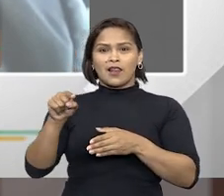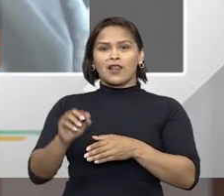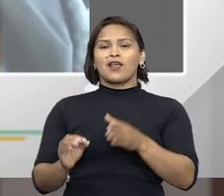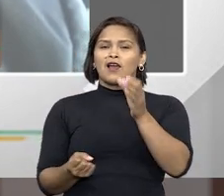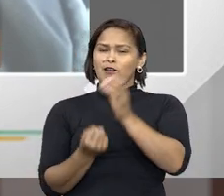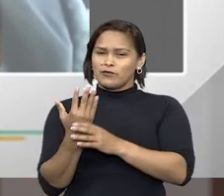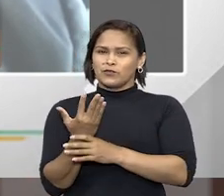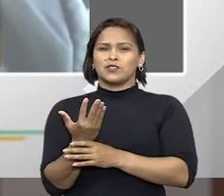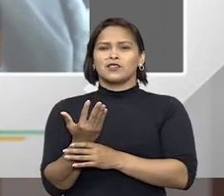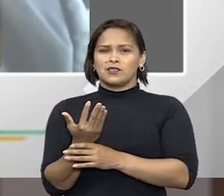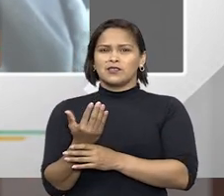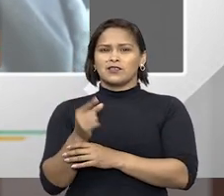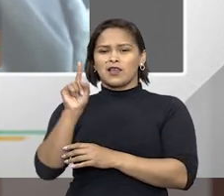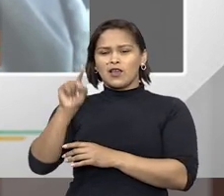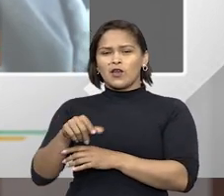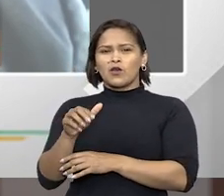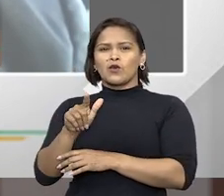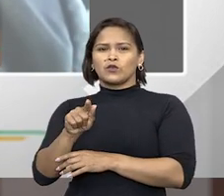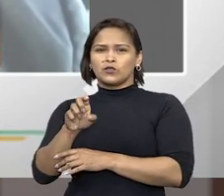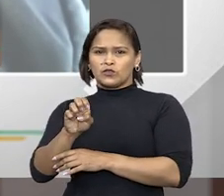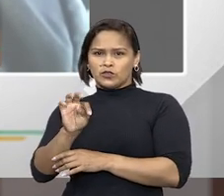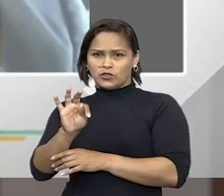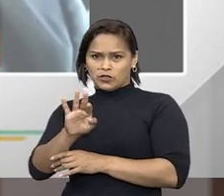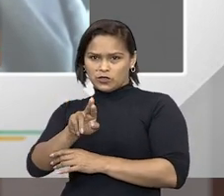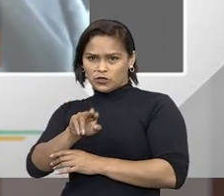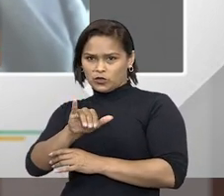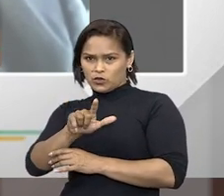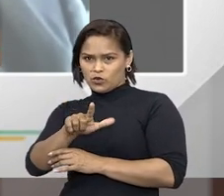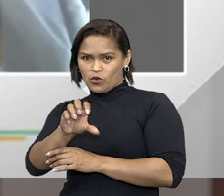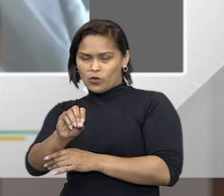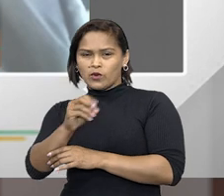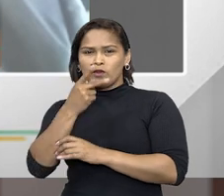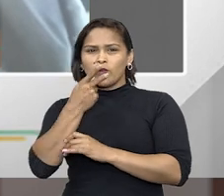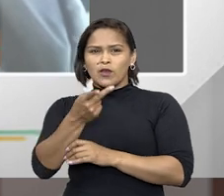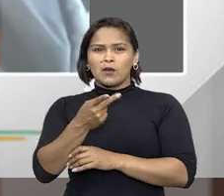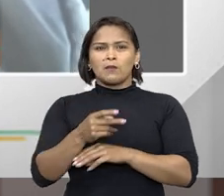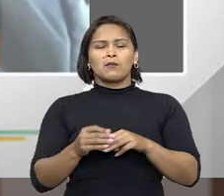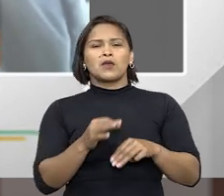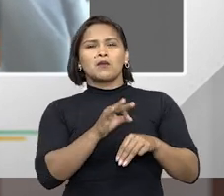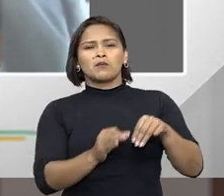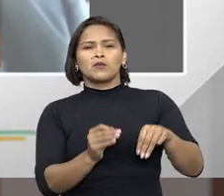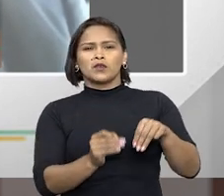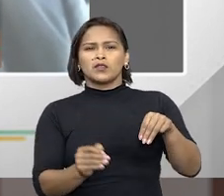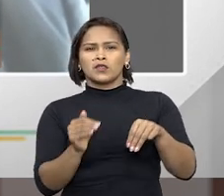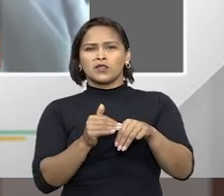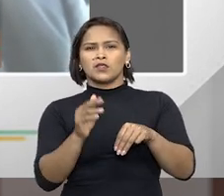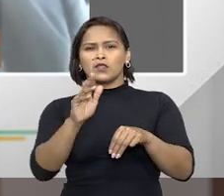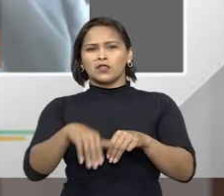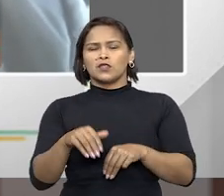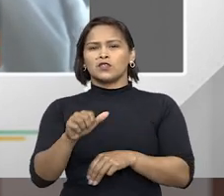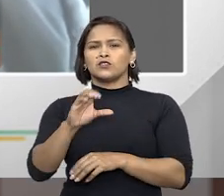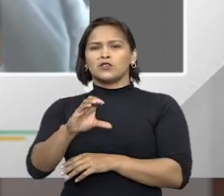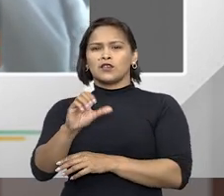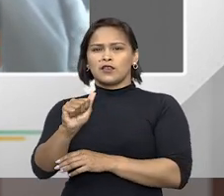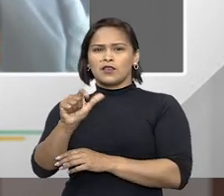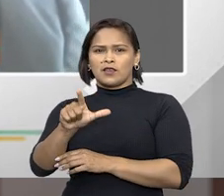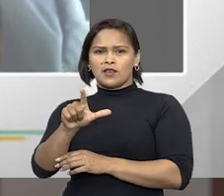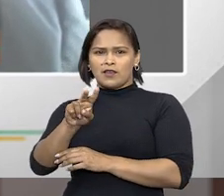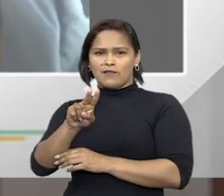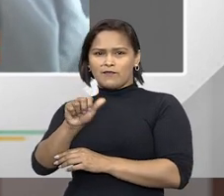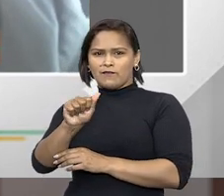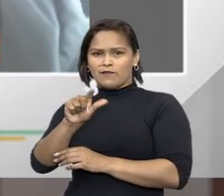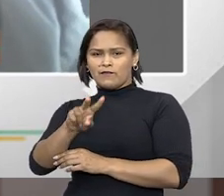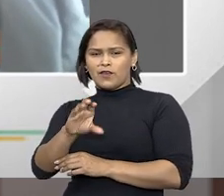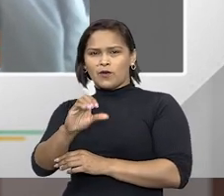presidida essa mesa redonda pelo ministro Temístocles Brandão Cavalcante, e ali se discutiu